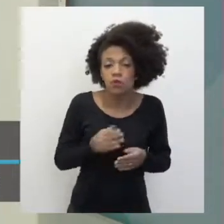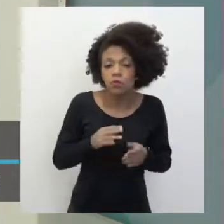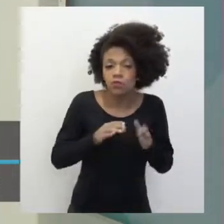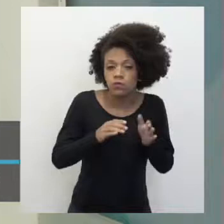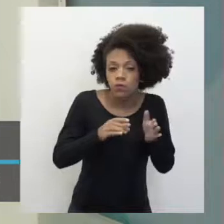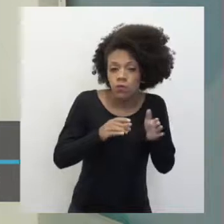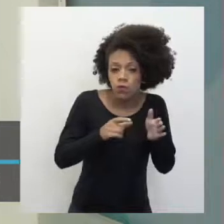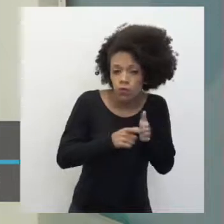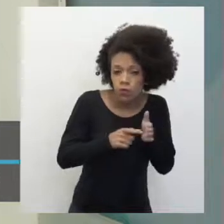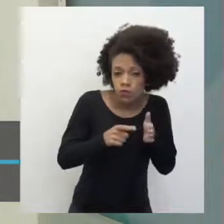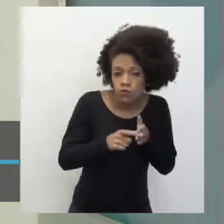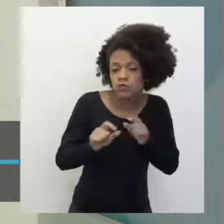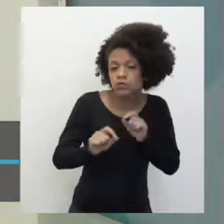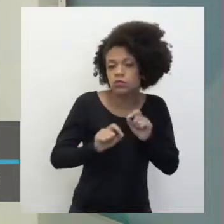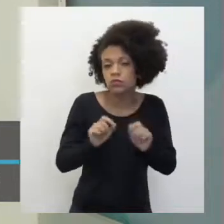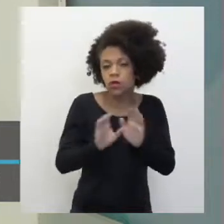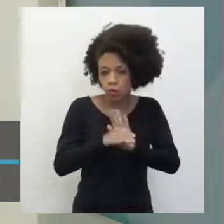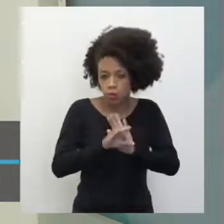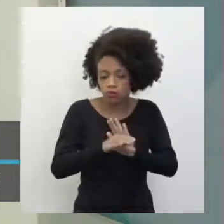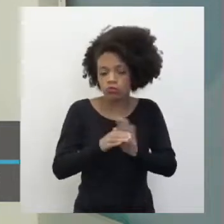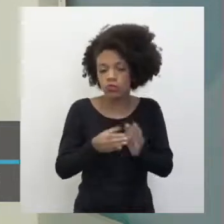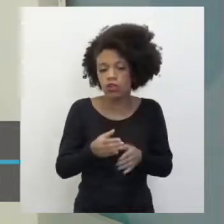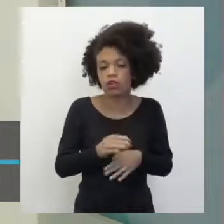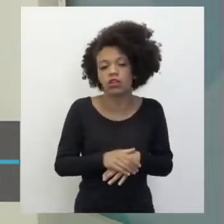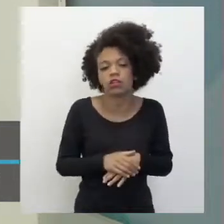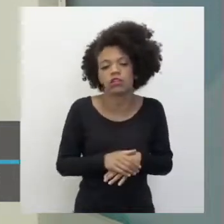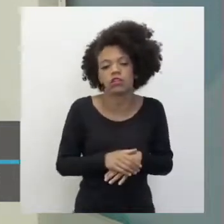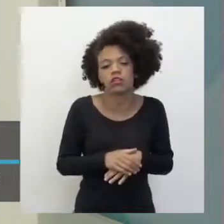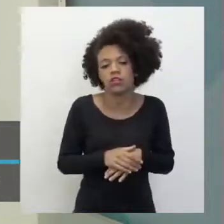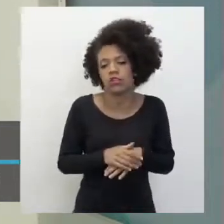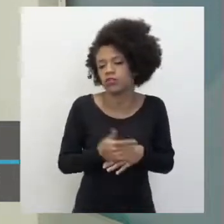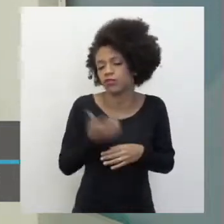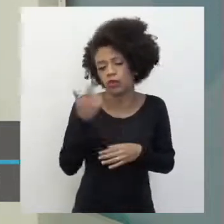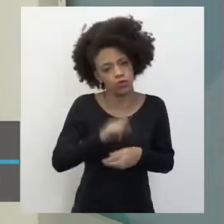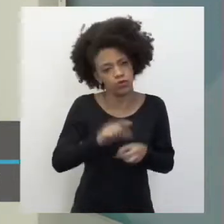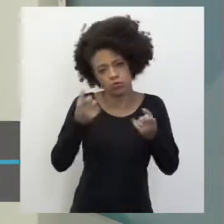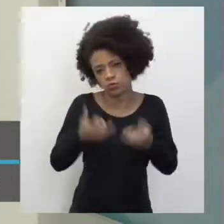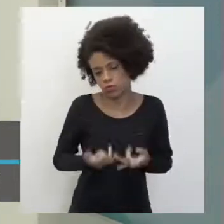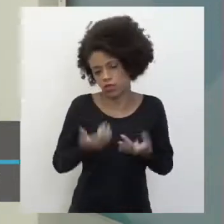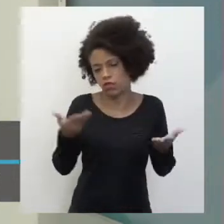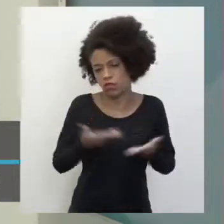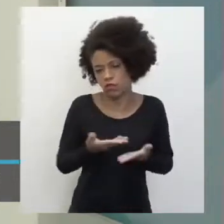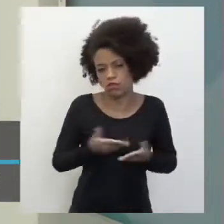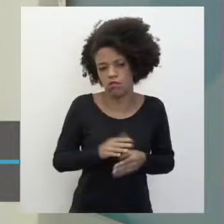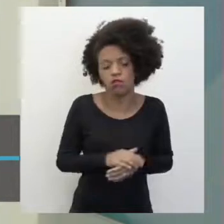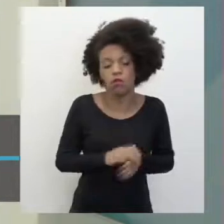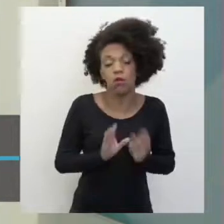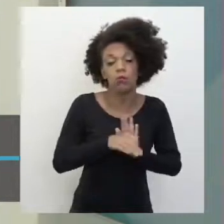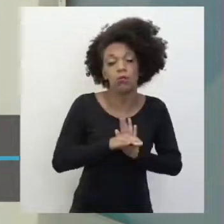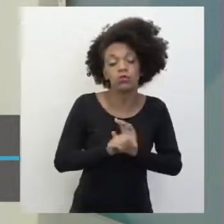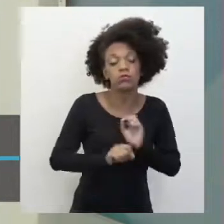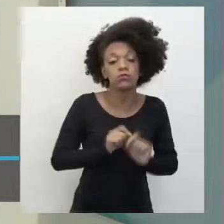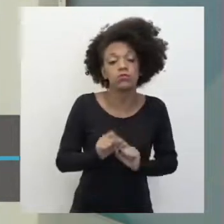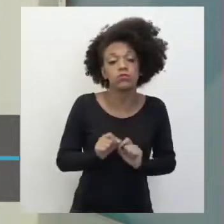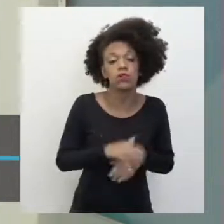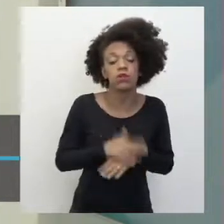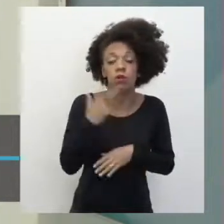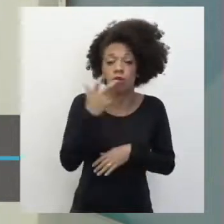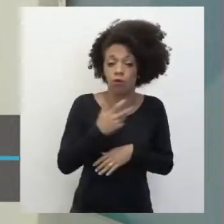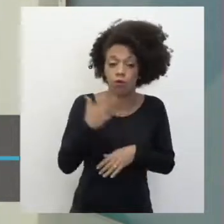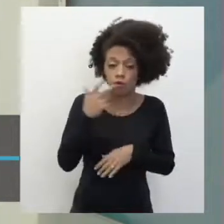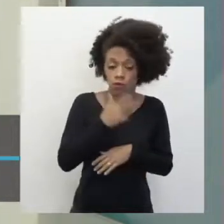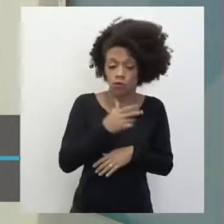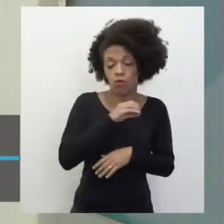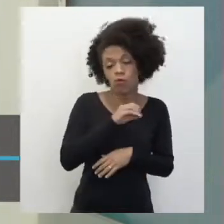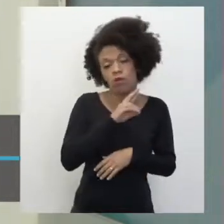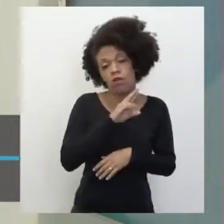que seria legal que vocês dessem uma pesquisada sobre isso. Eu não vou conseguir explicar para vocês isso agora. Um conceito de